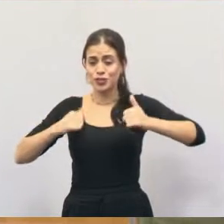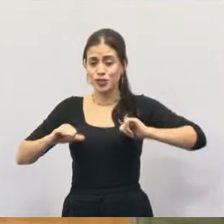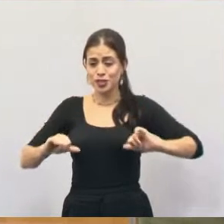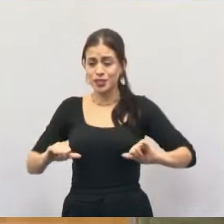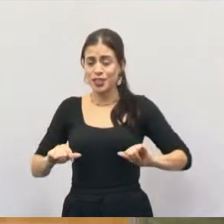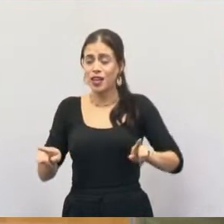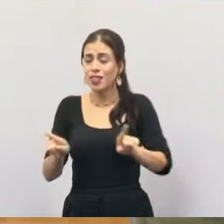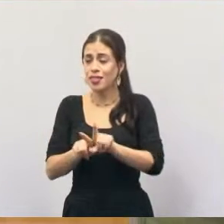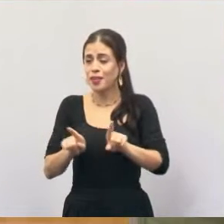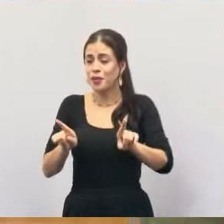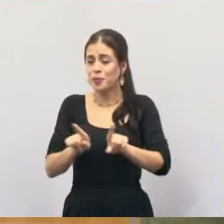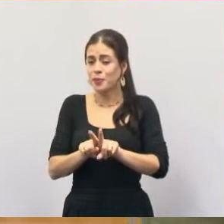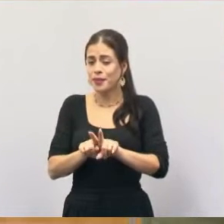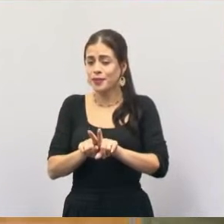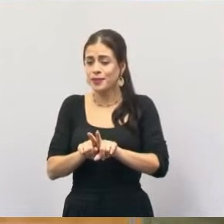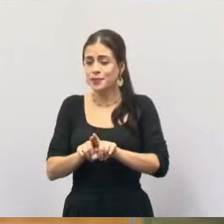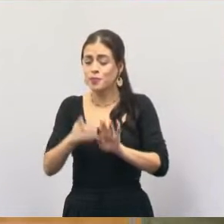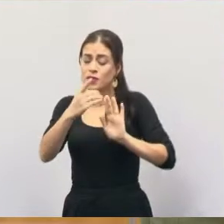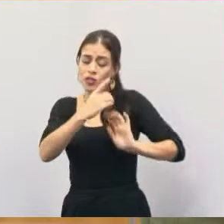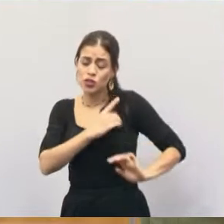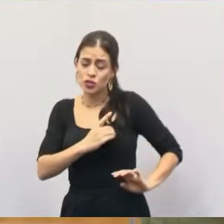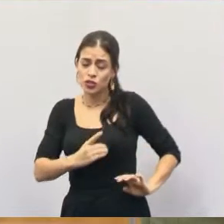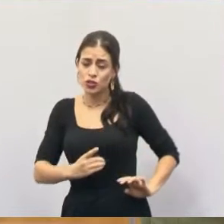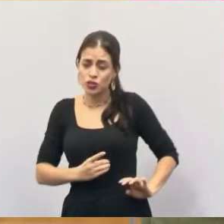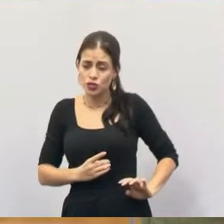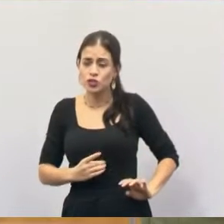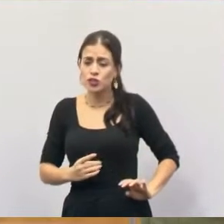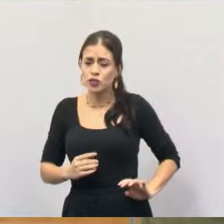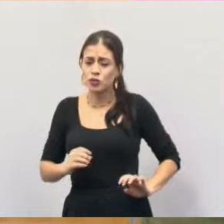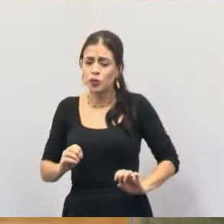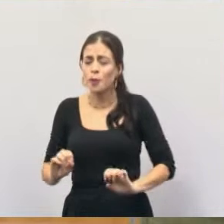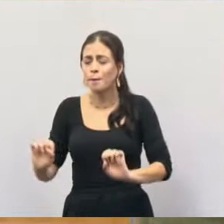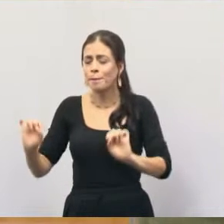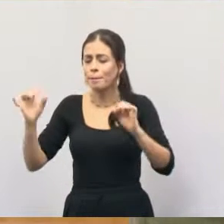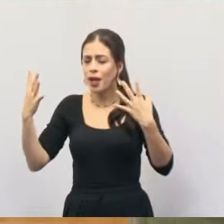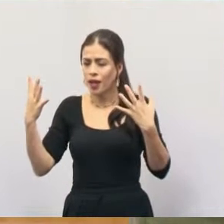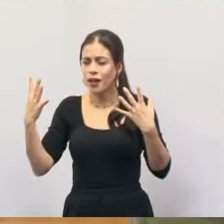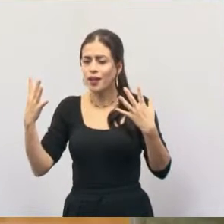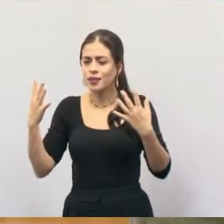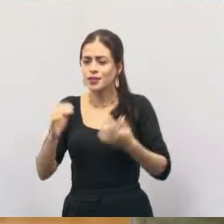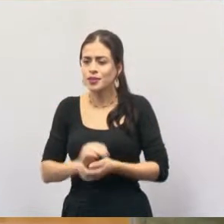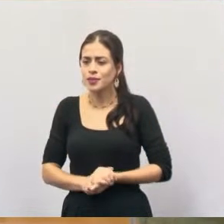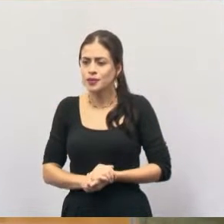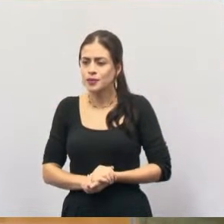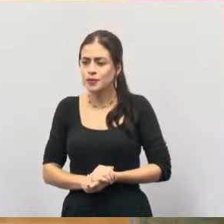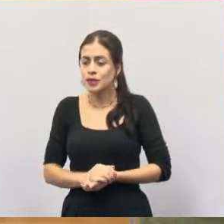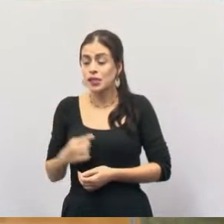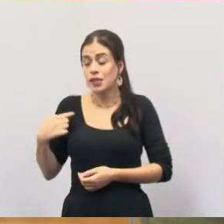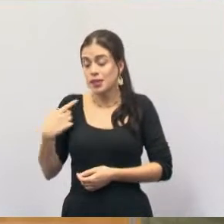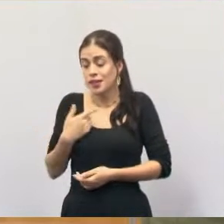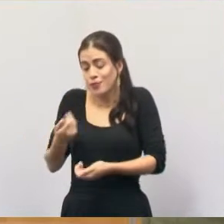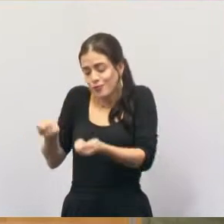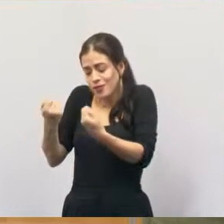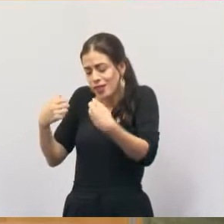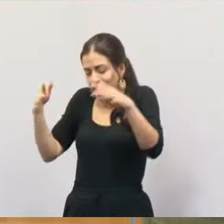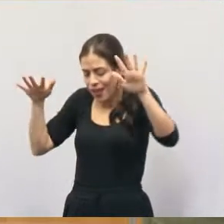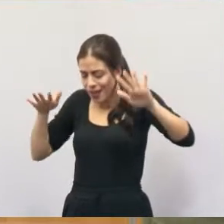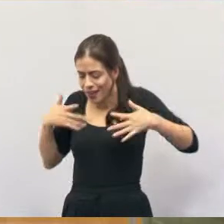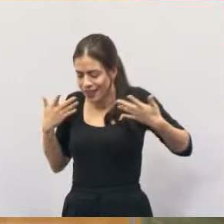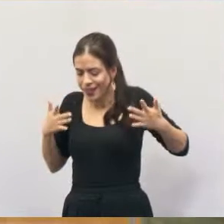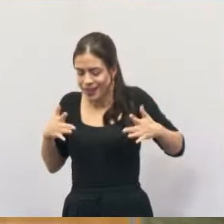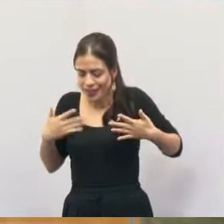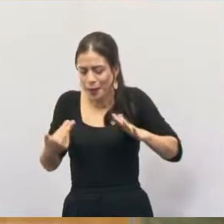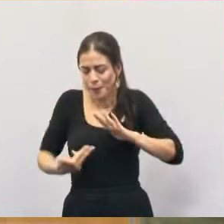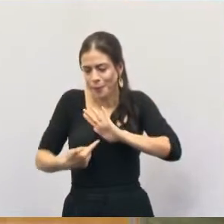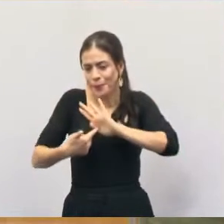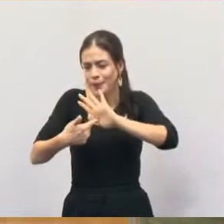na direção de grandes espetáculos, ou no que nos proporciona uma imensa alegria em apresentá-los. Esperamos